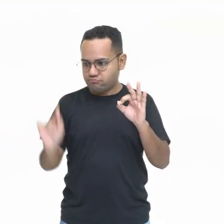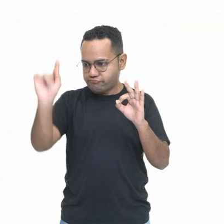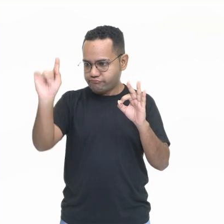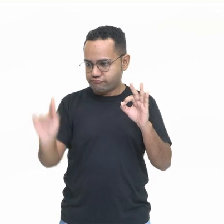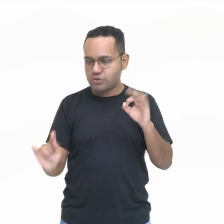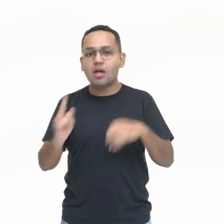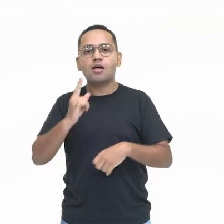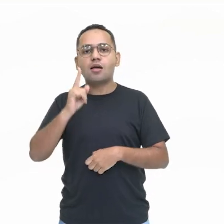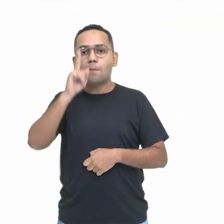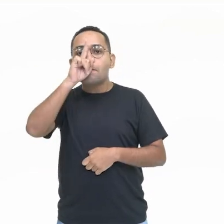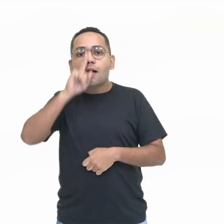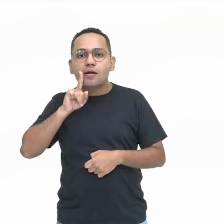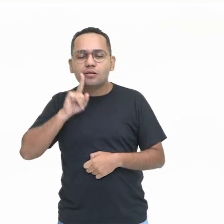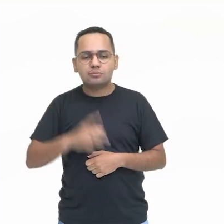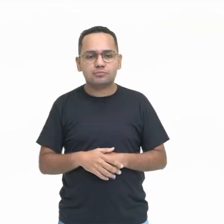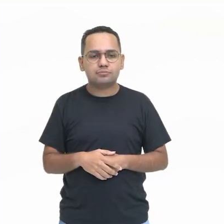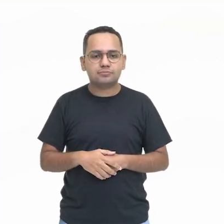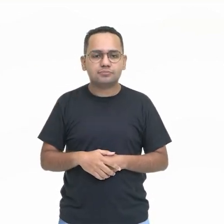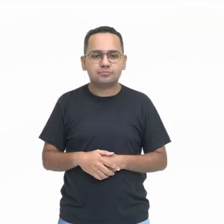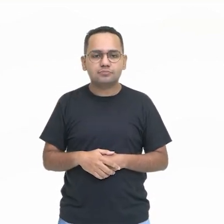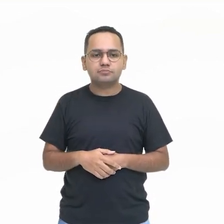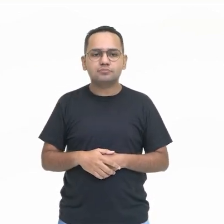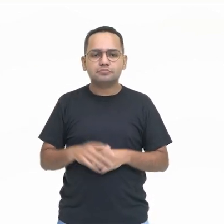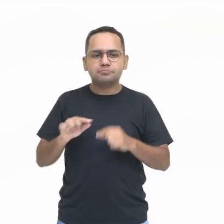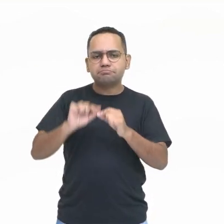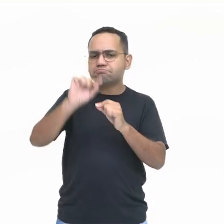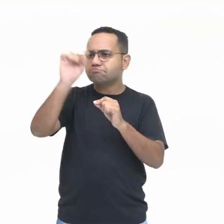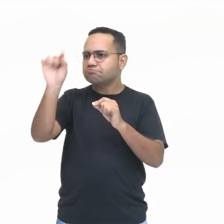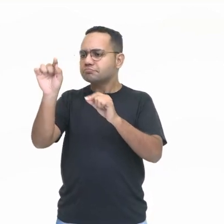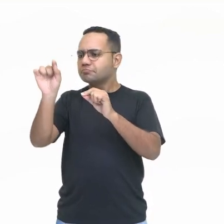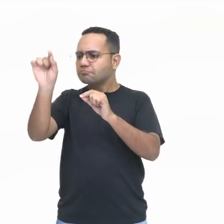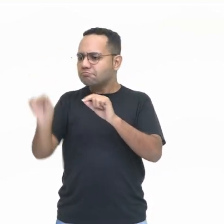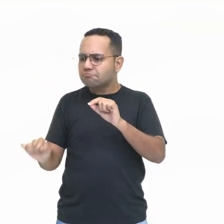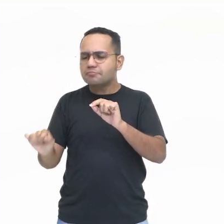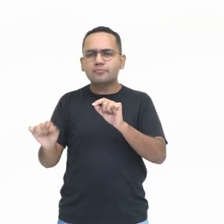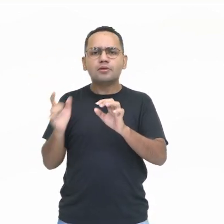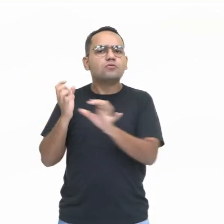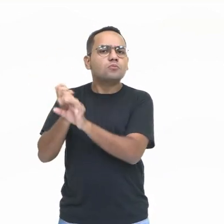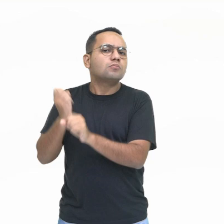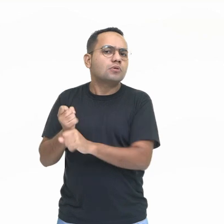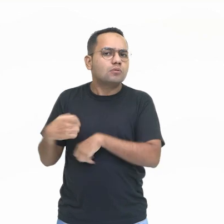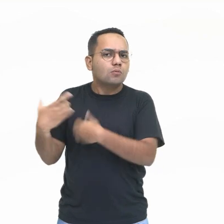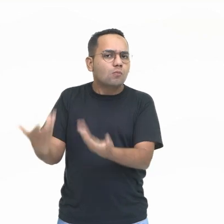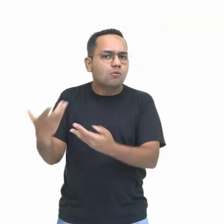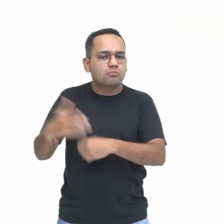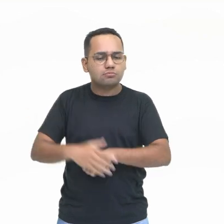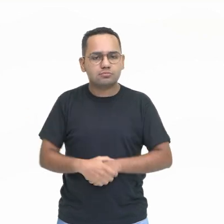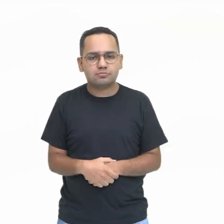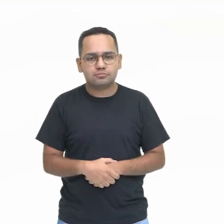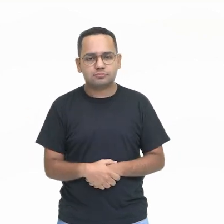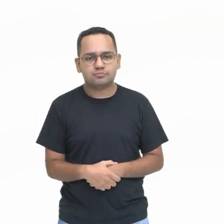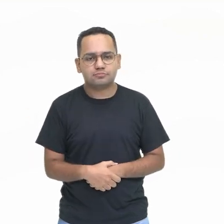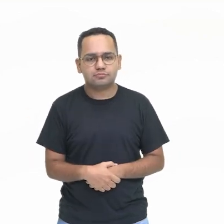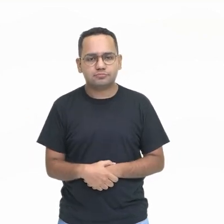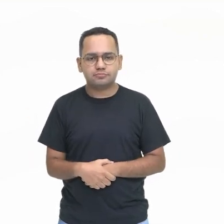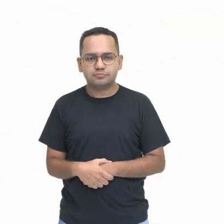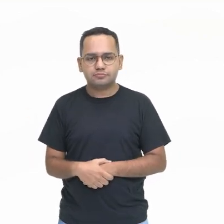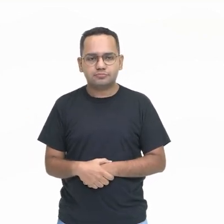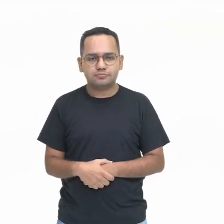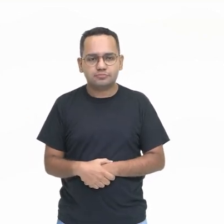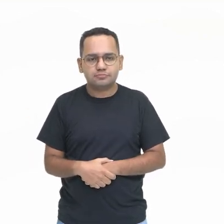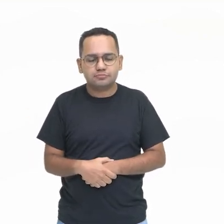ó. Certo? Quanto vale essa distância? Essa distância aqui, ó, é a mesma que a gente está sinalizando aqui no eixo